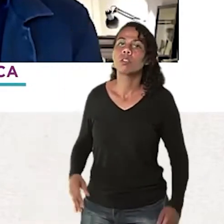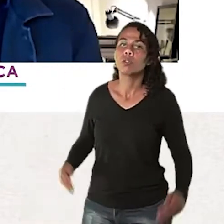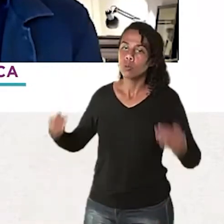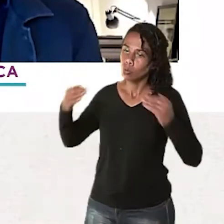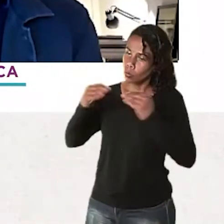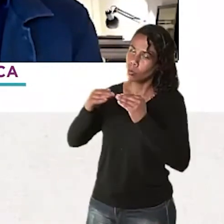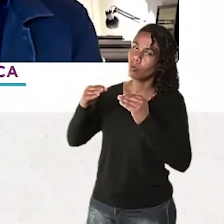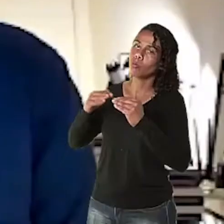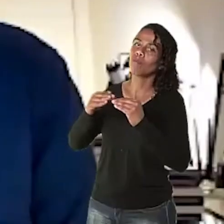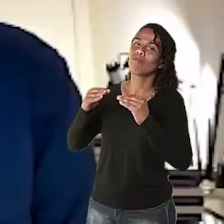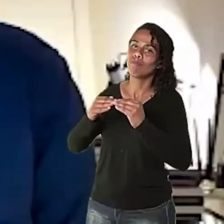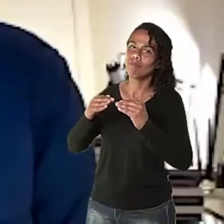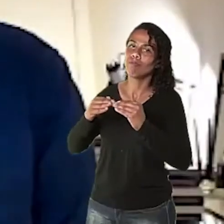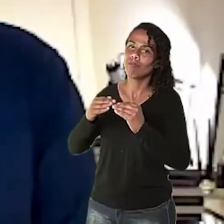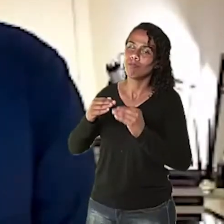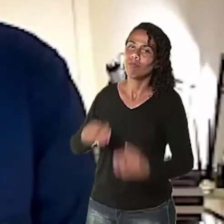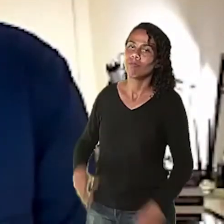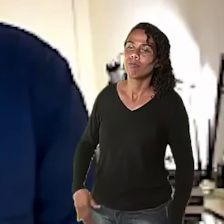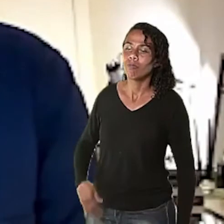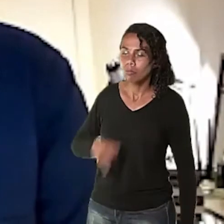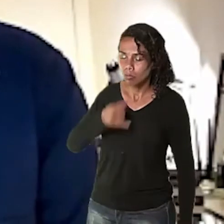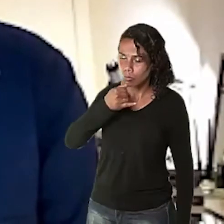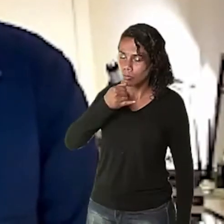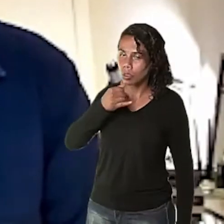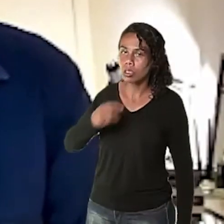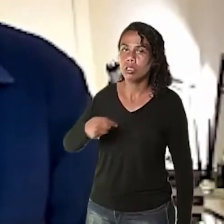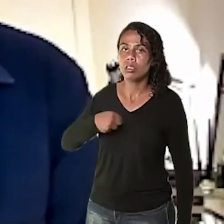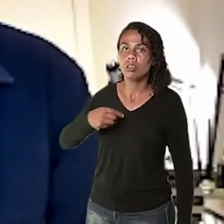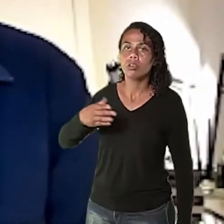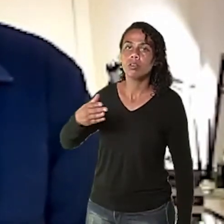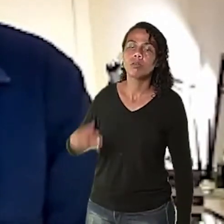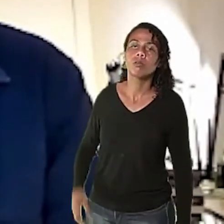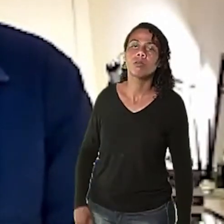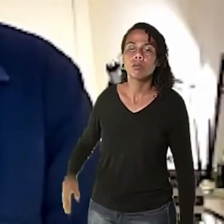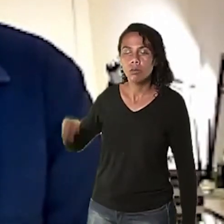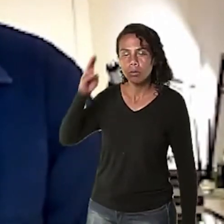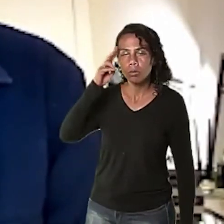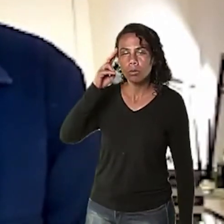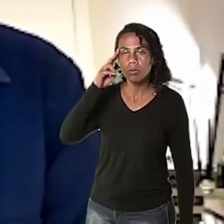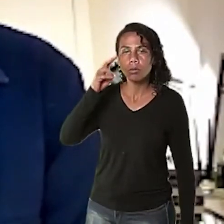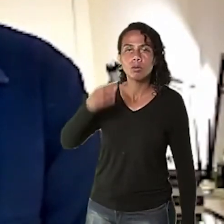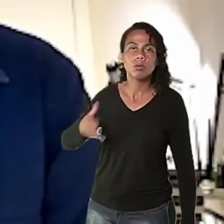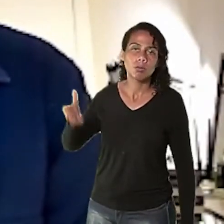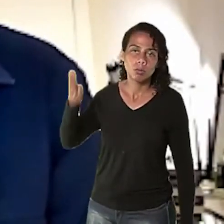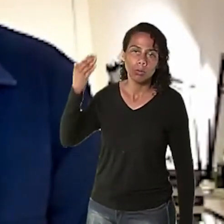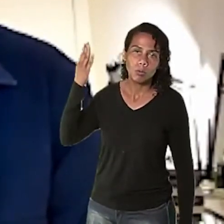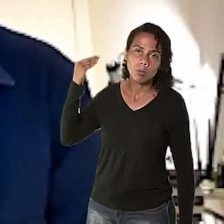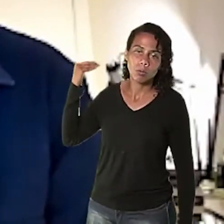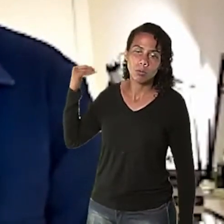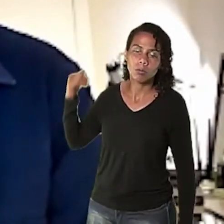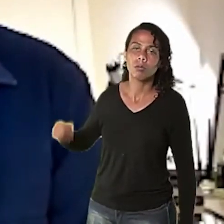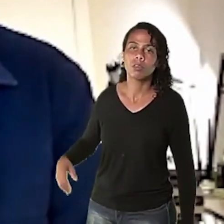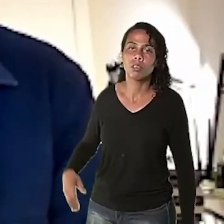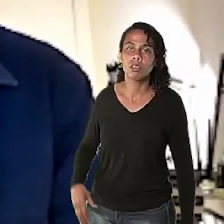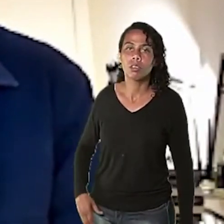passou um pouco, enfim, ao largo na época, é que isso começa com uma campanha